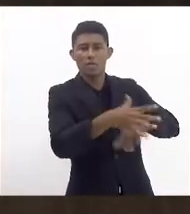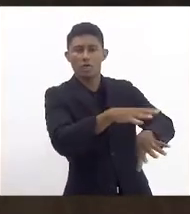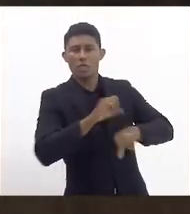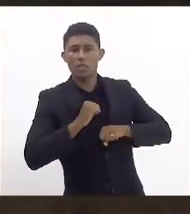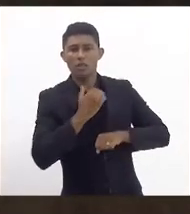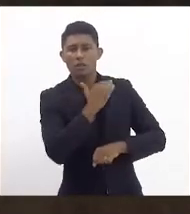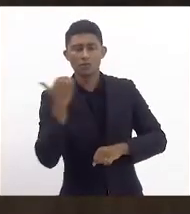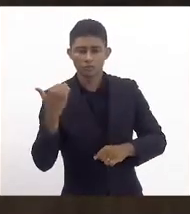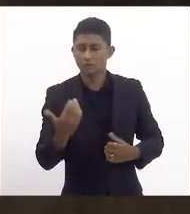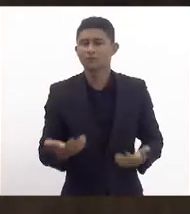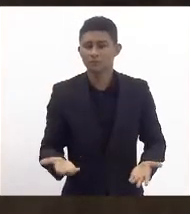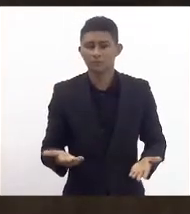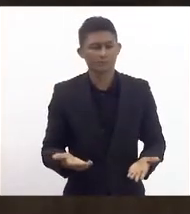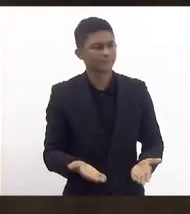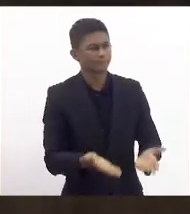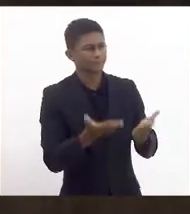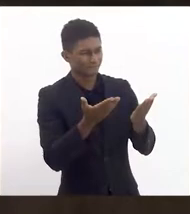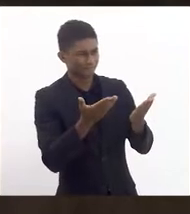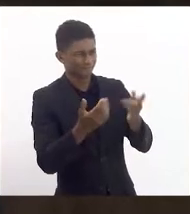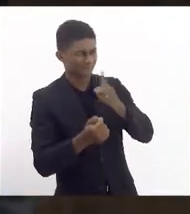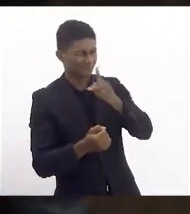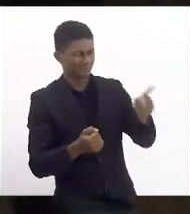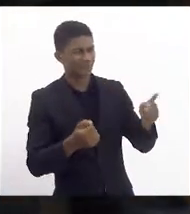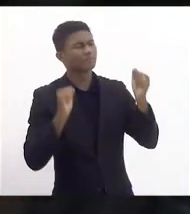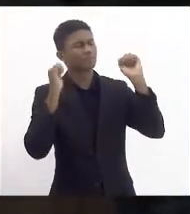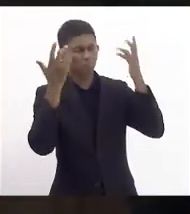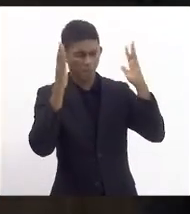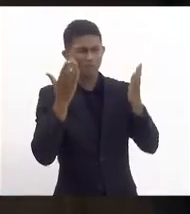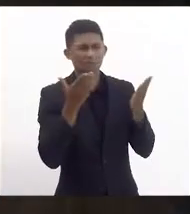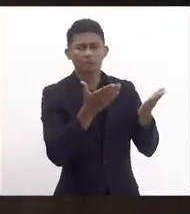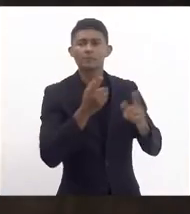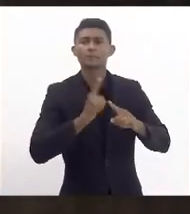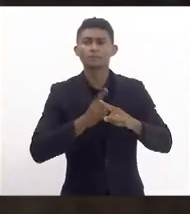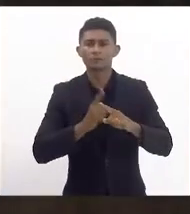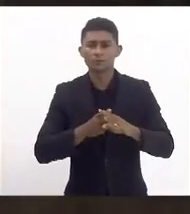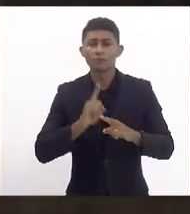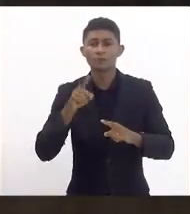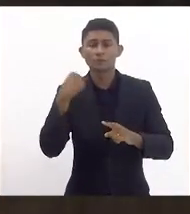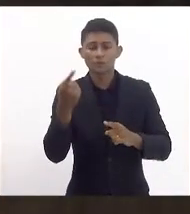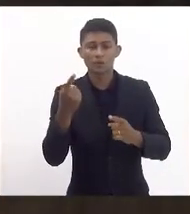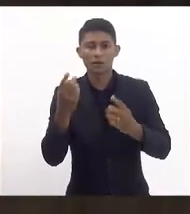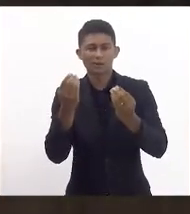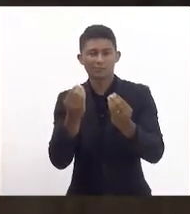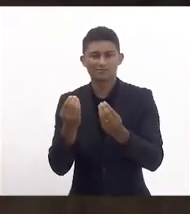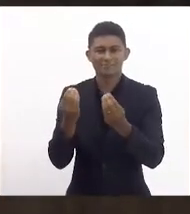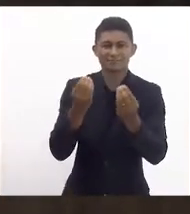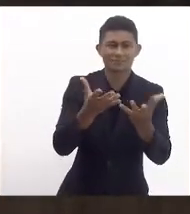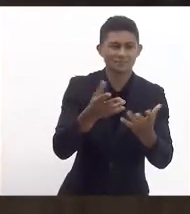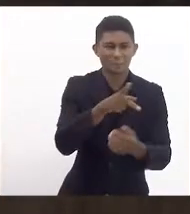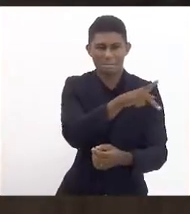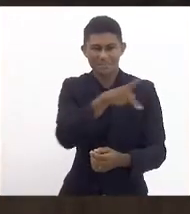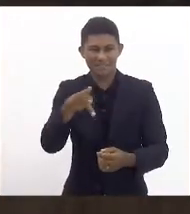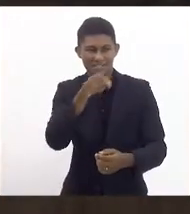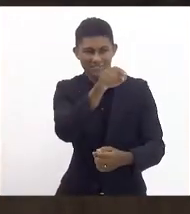parabenizá-lo, entregamos nas mãos do presidente do Tribunal de Justiça do Rio de